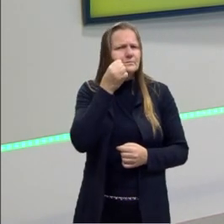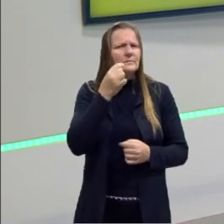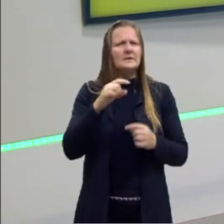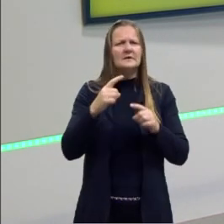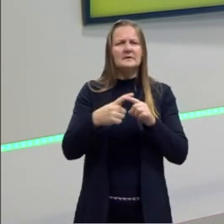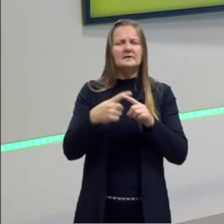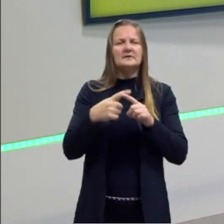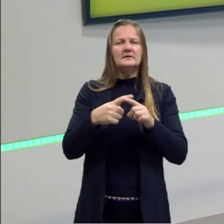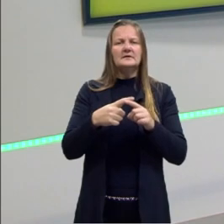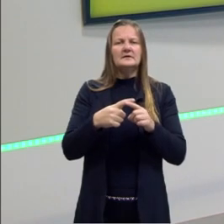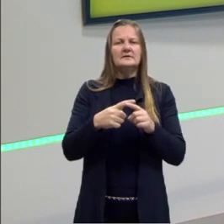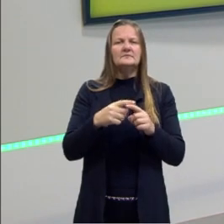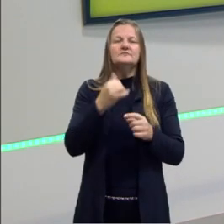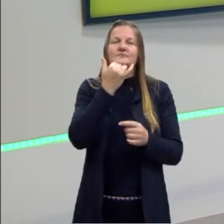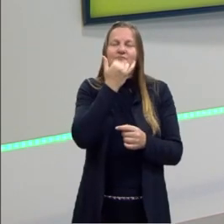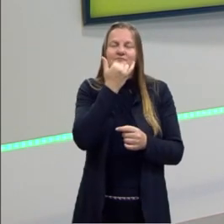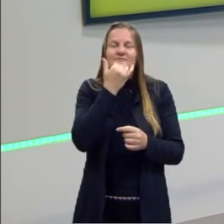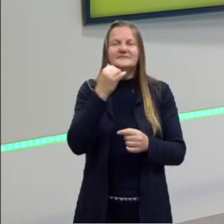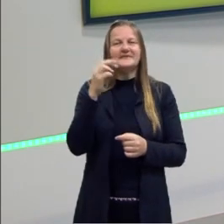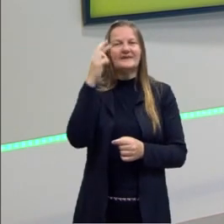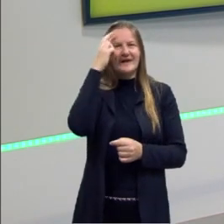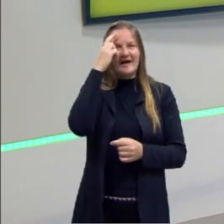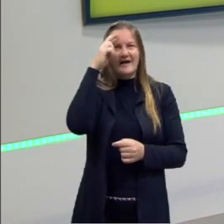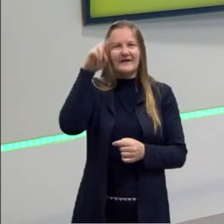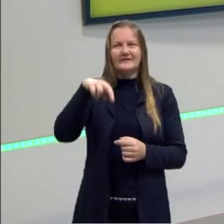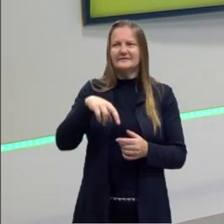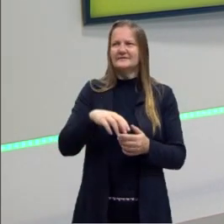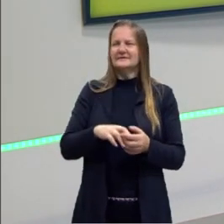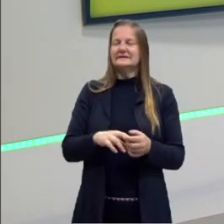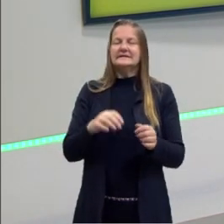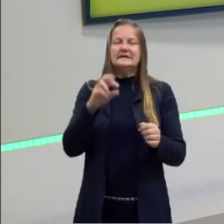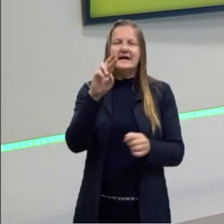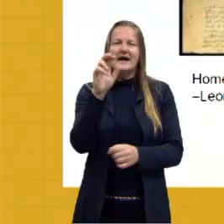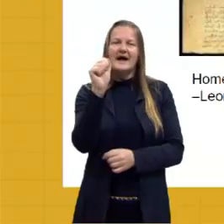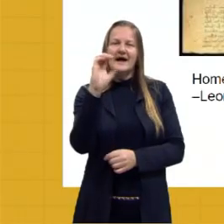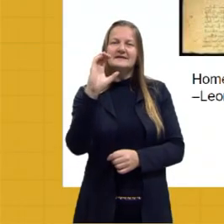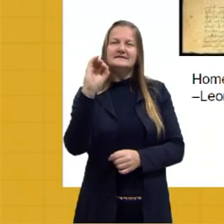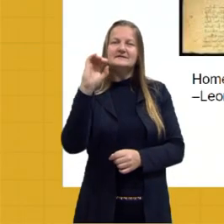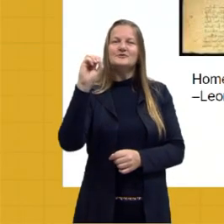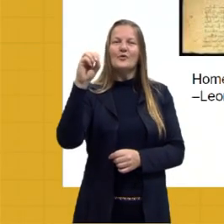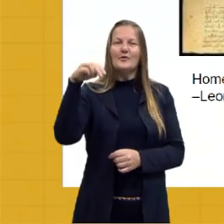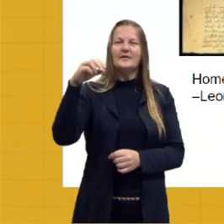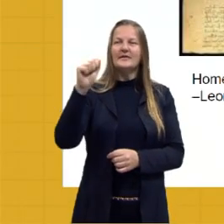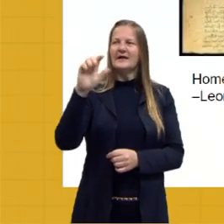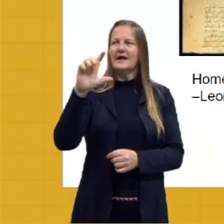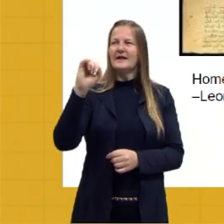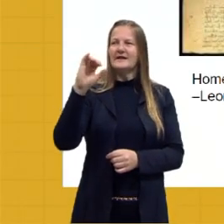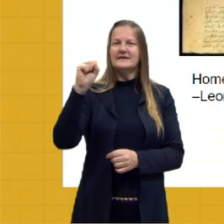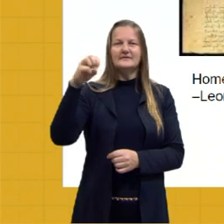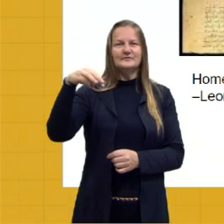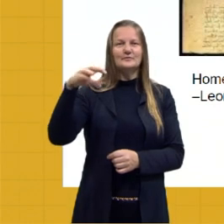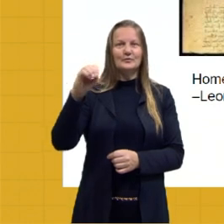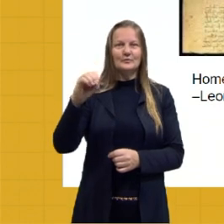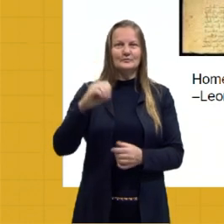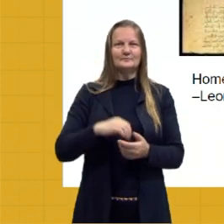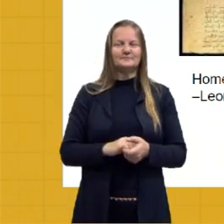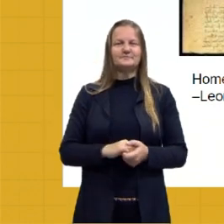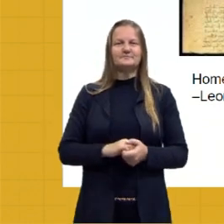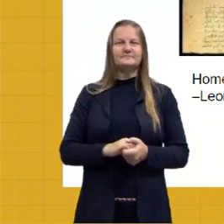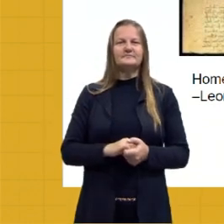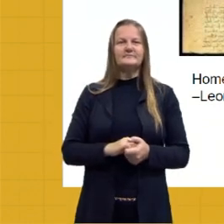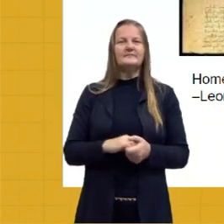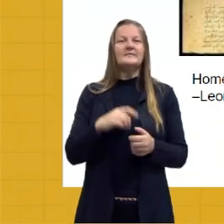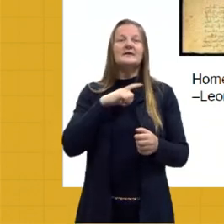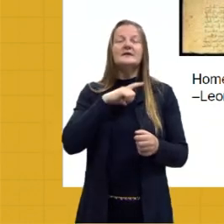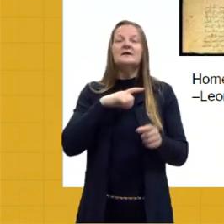e aí as principais características deste período da história do Renascimento é a humanização é nós temos